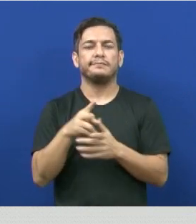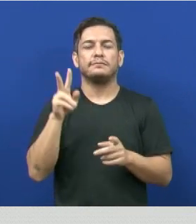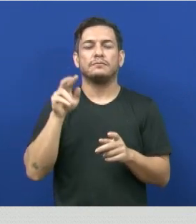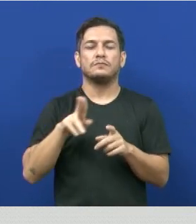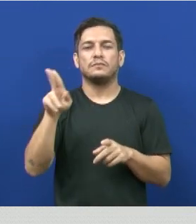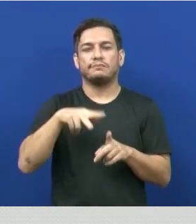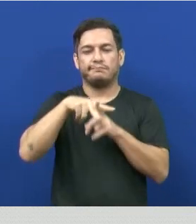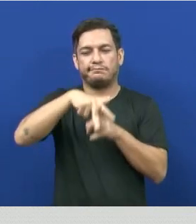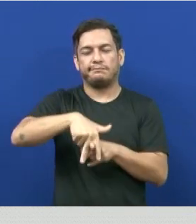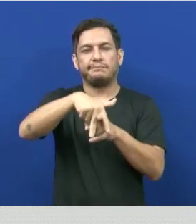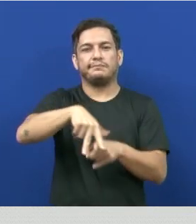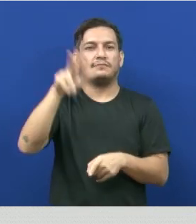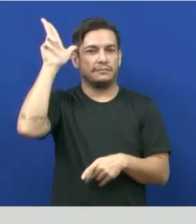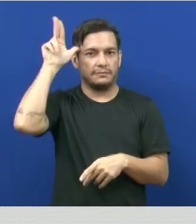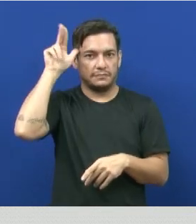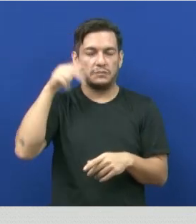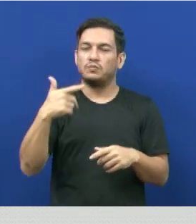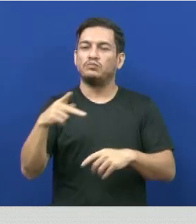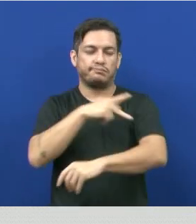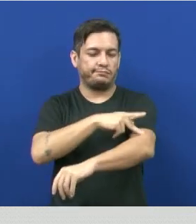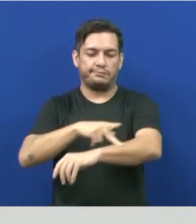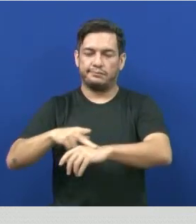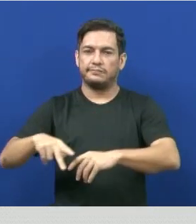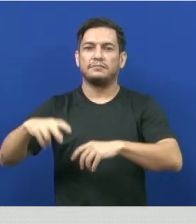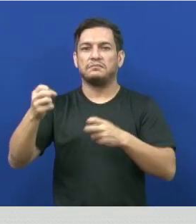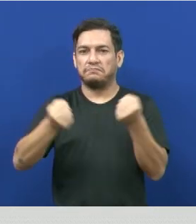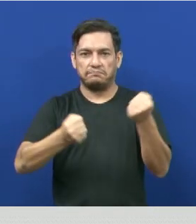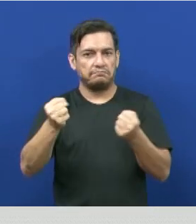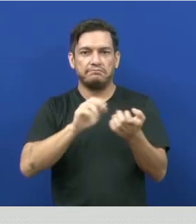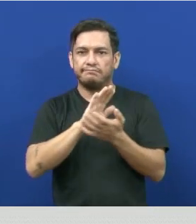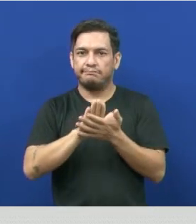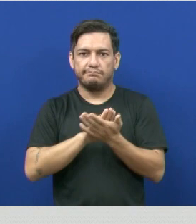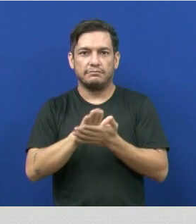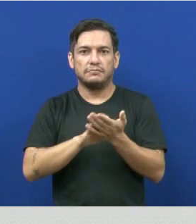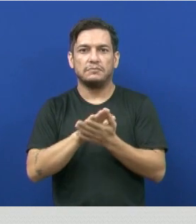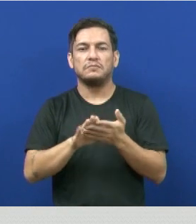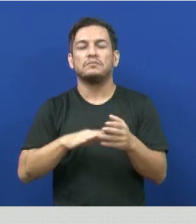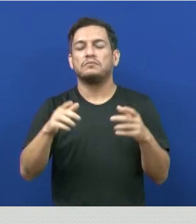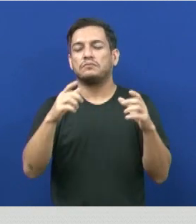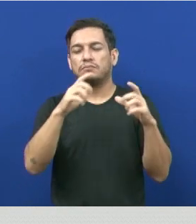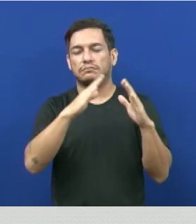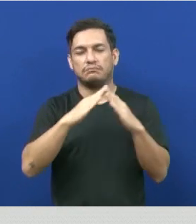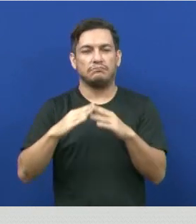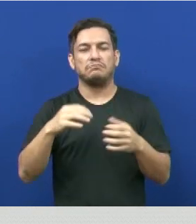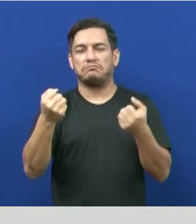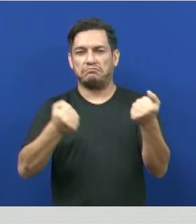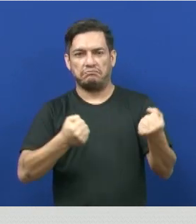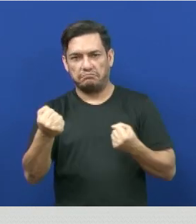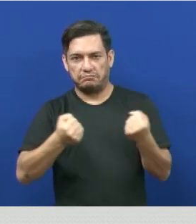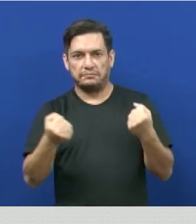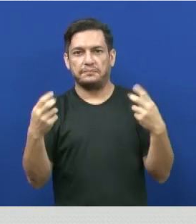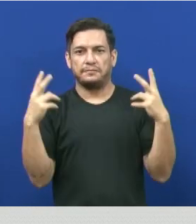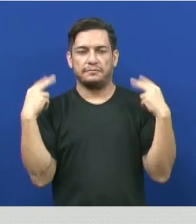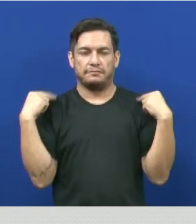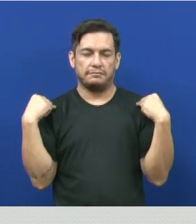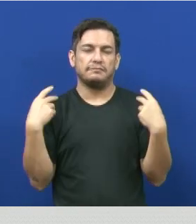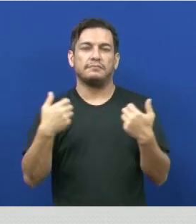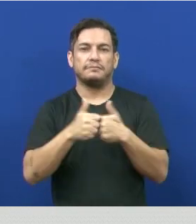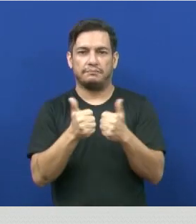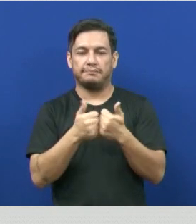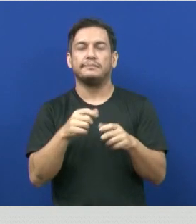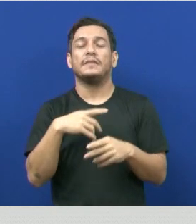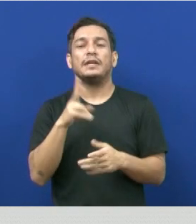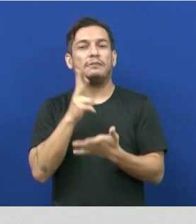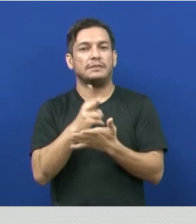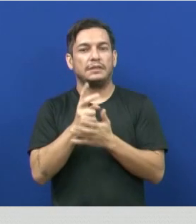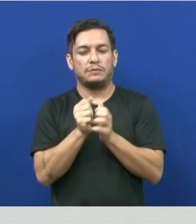a cavalo não havia estradas de automóveis e portanto se quer alto de aluguel o único e levava sempre em minha